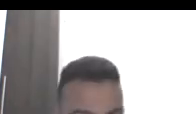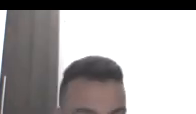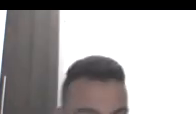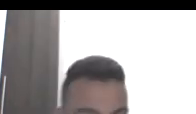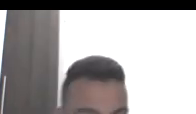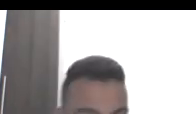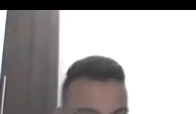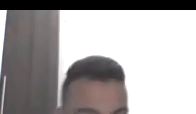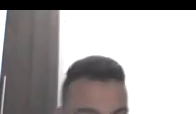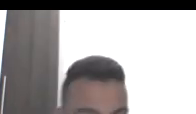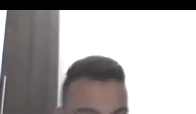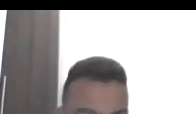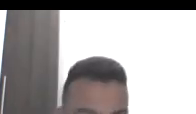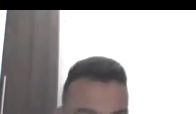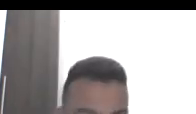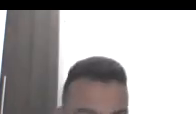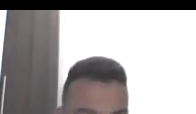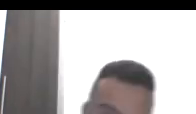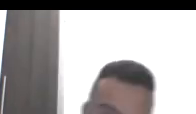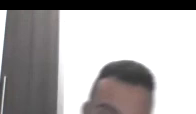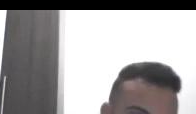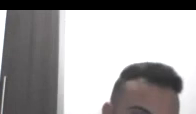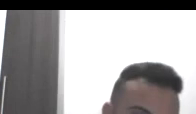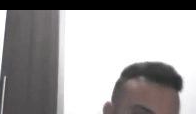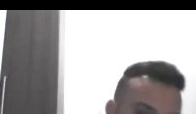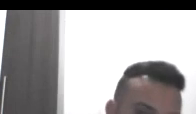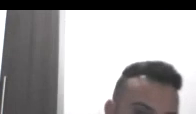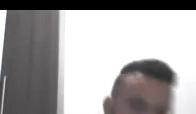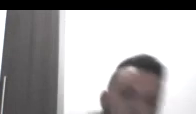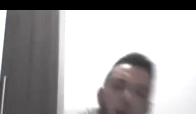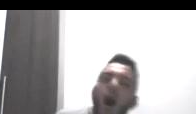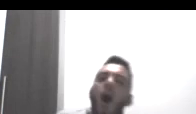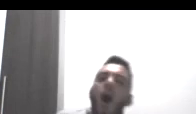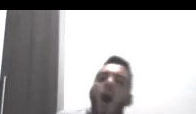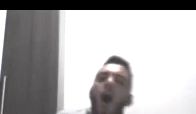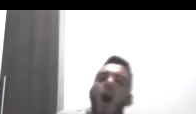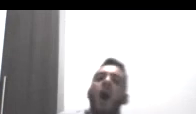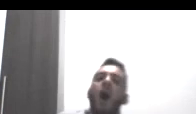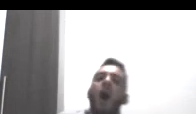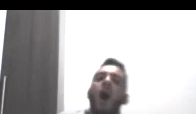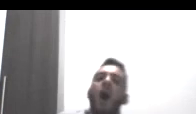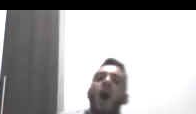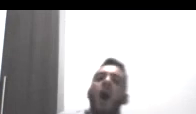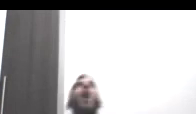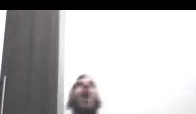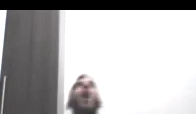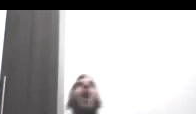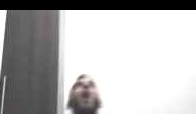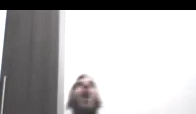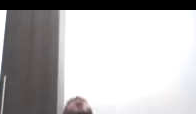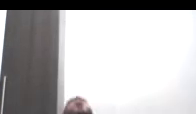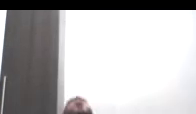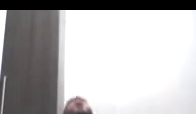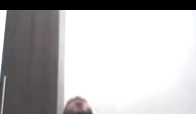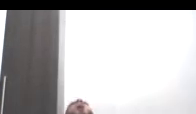um glicerídeo, né, que é o lipídio, que no caso foi o óleo vegetal, mas